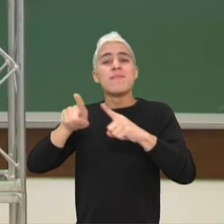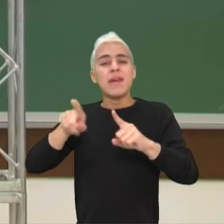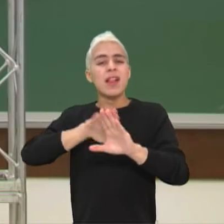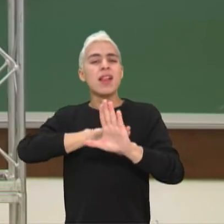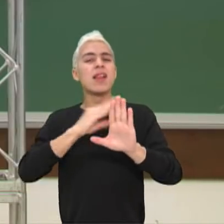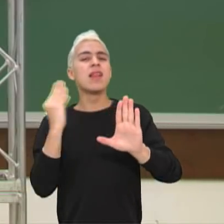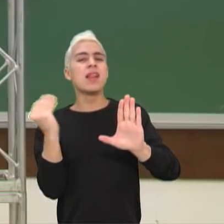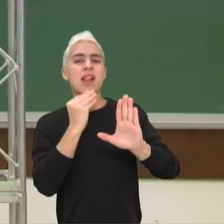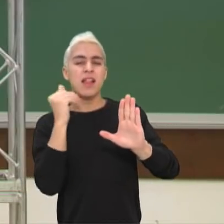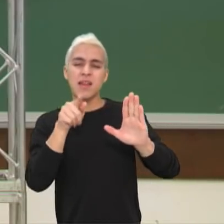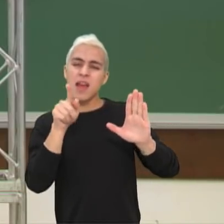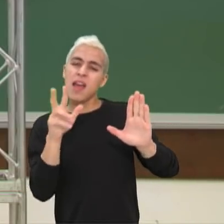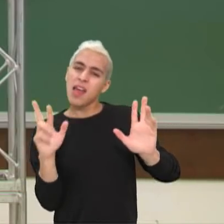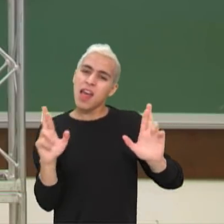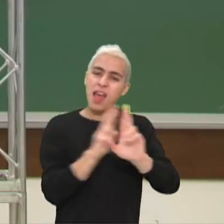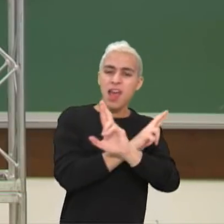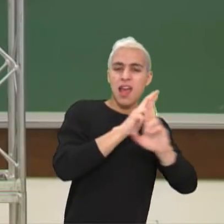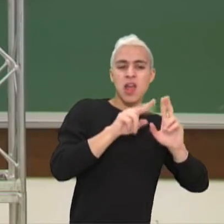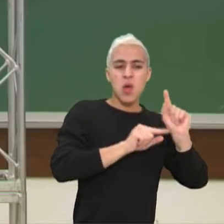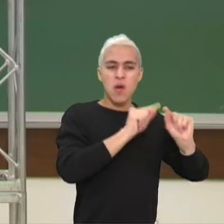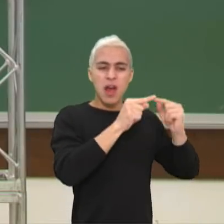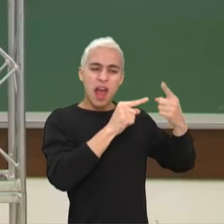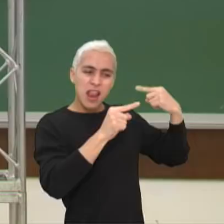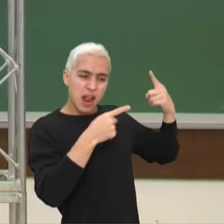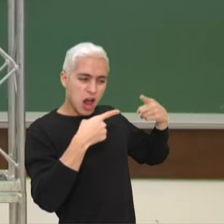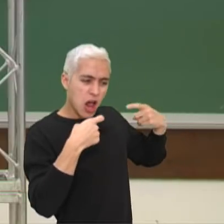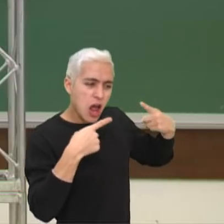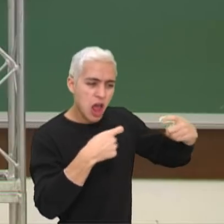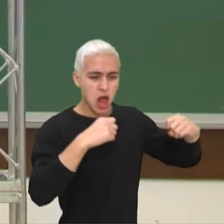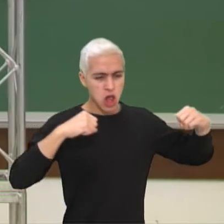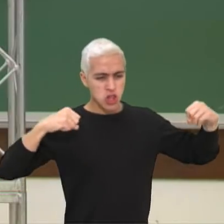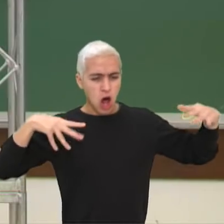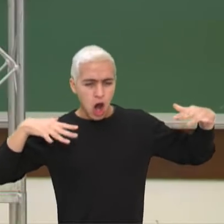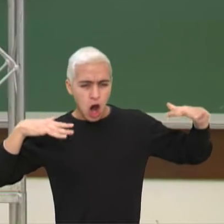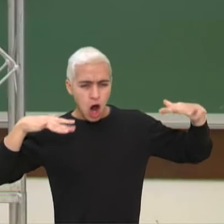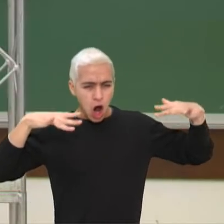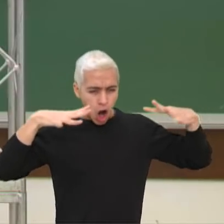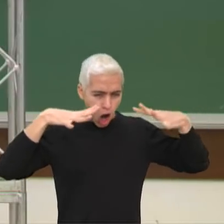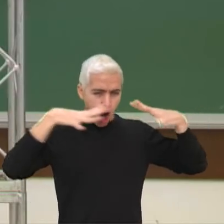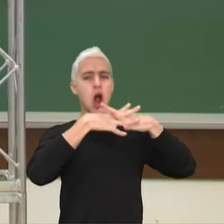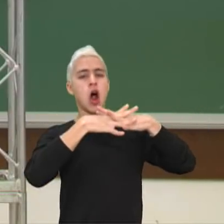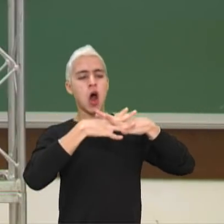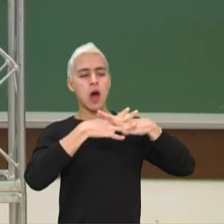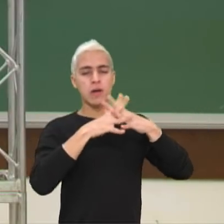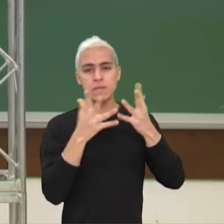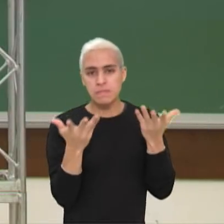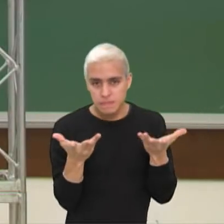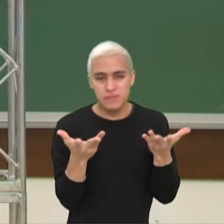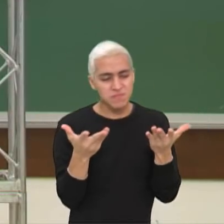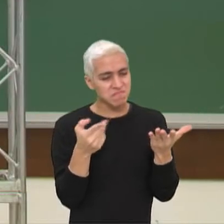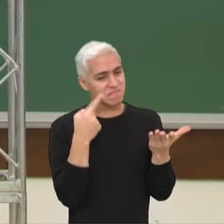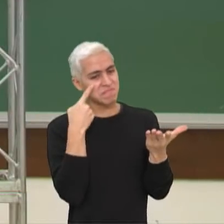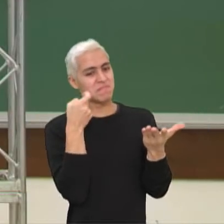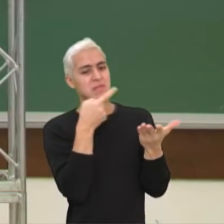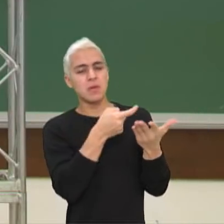continua aquela ideia de antigamente, aquela ideia de guerra. Né? Então isso é interessante de